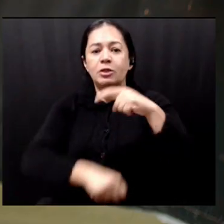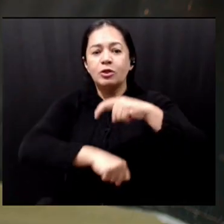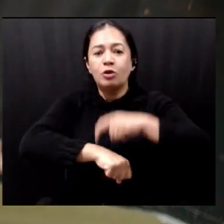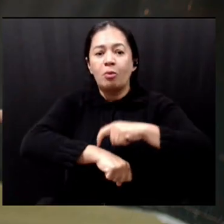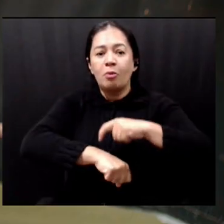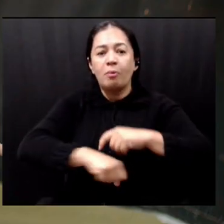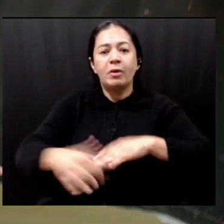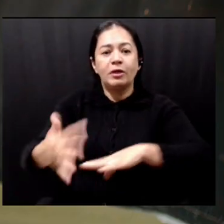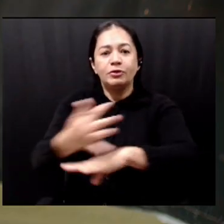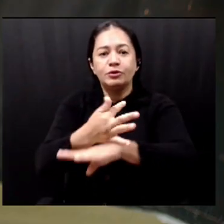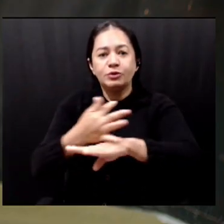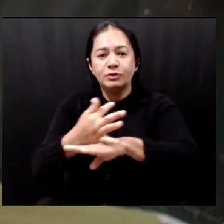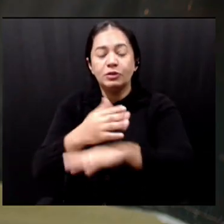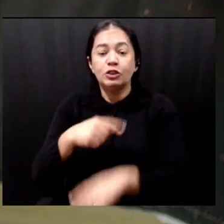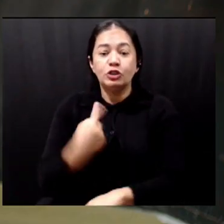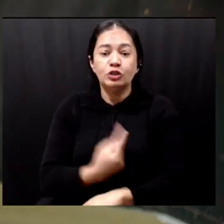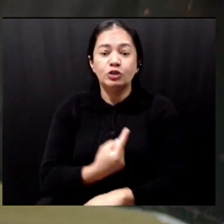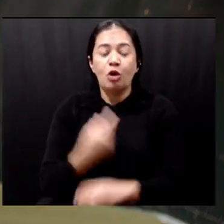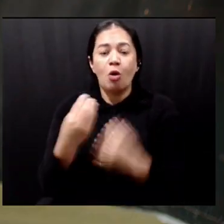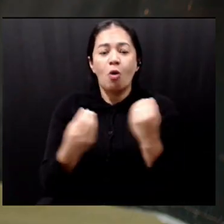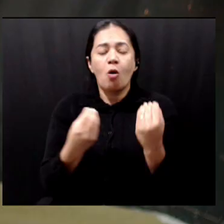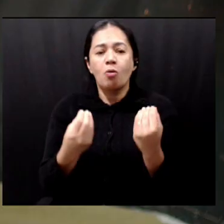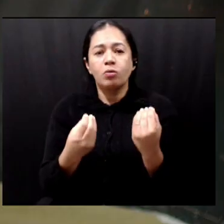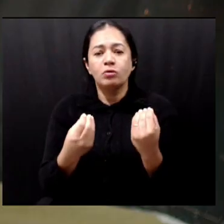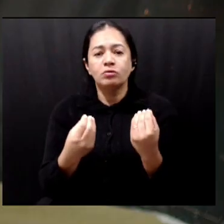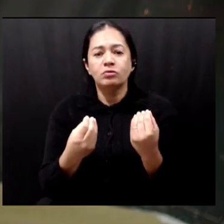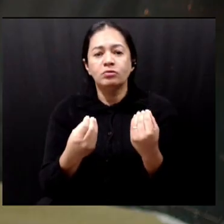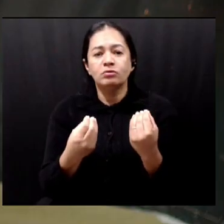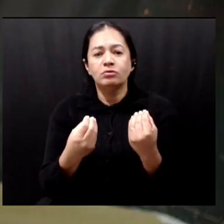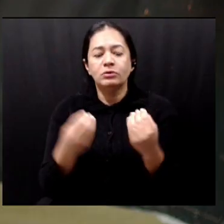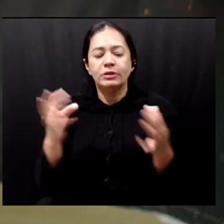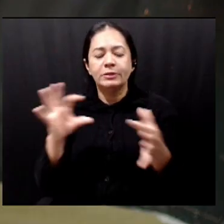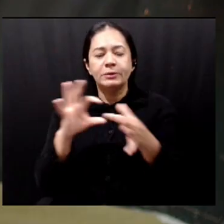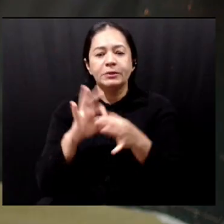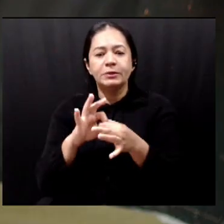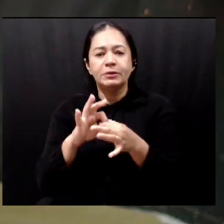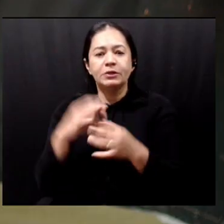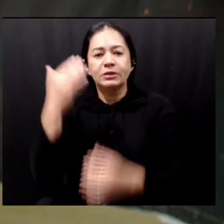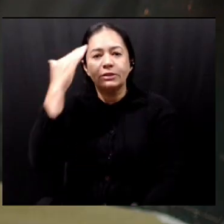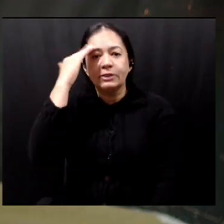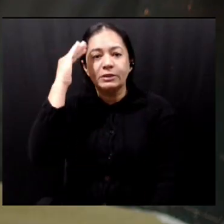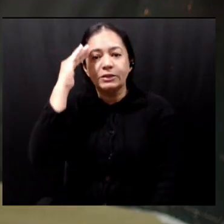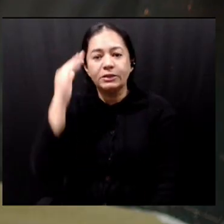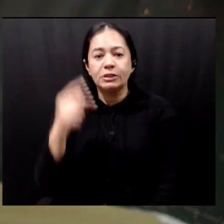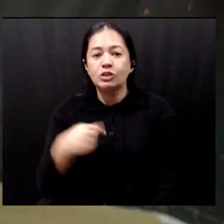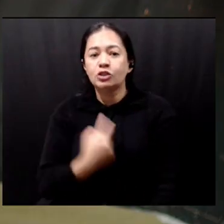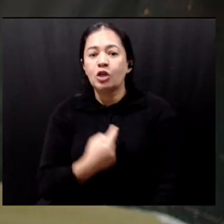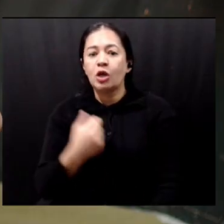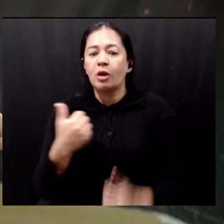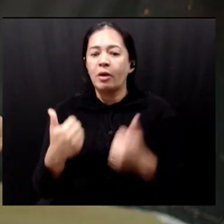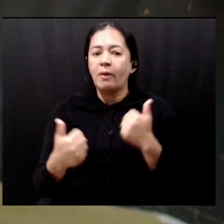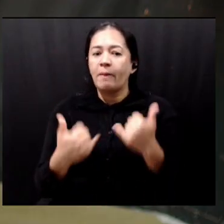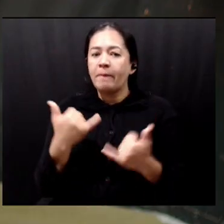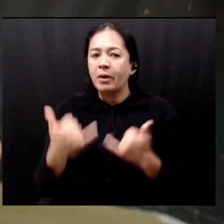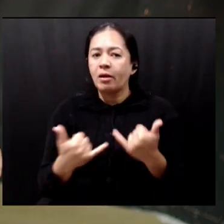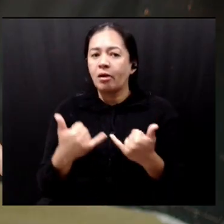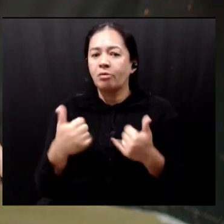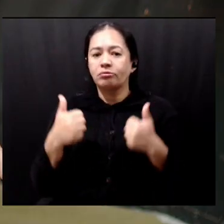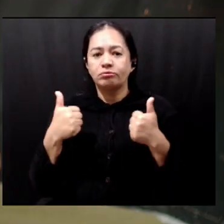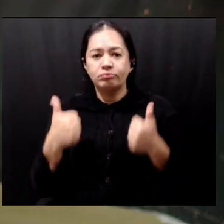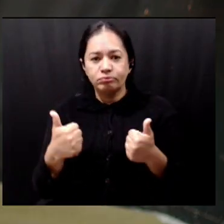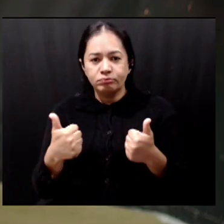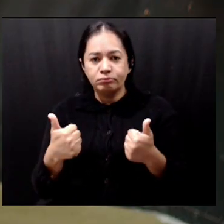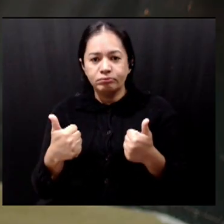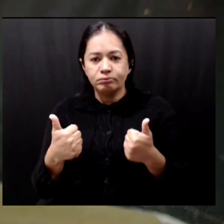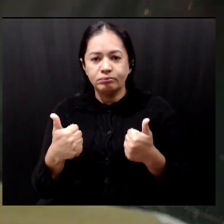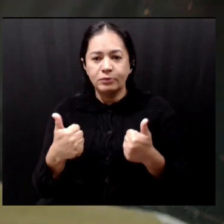pais podemos nos fazer para nos reconectar e entender quanto brincar vale, né? Vai, aliás, além do